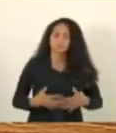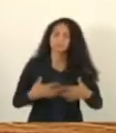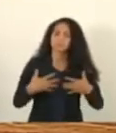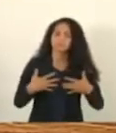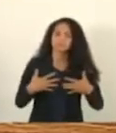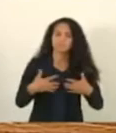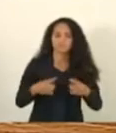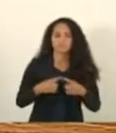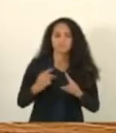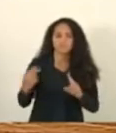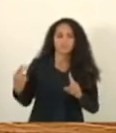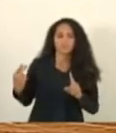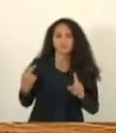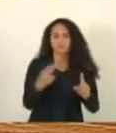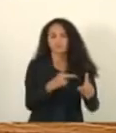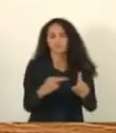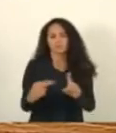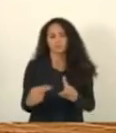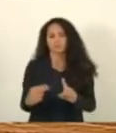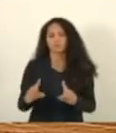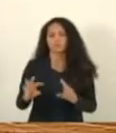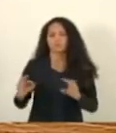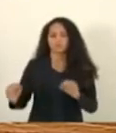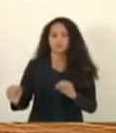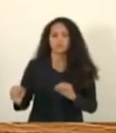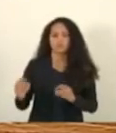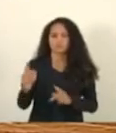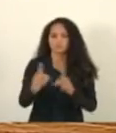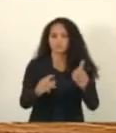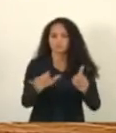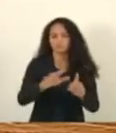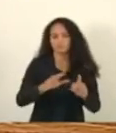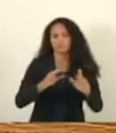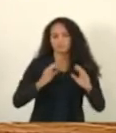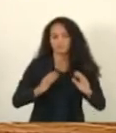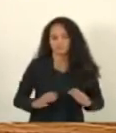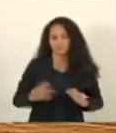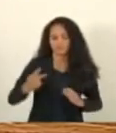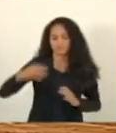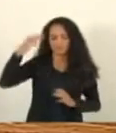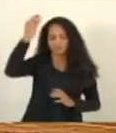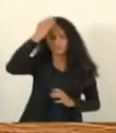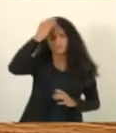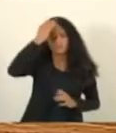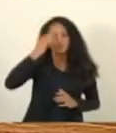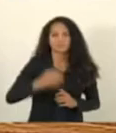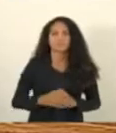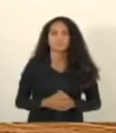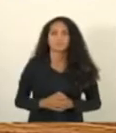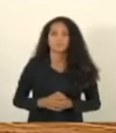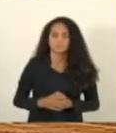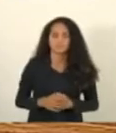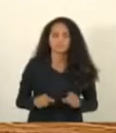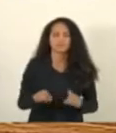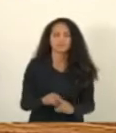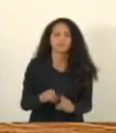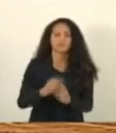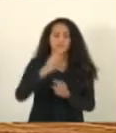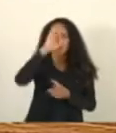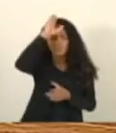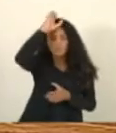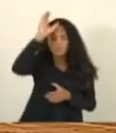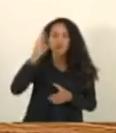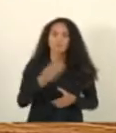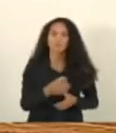do reconhecimento de todos os cidadãos deste estado aos bombeiros